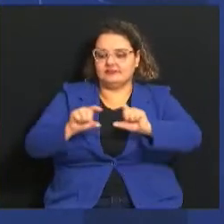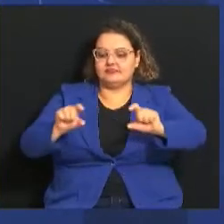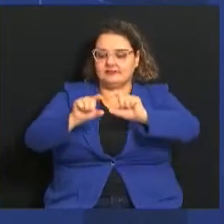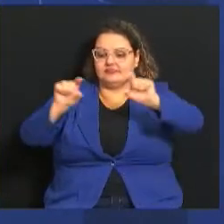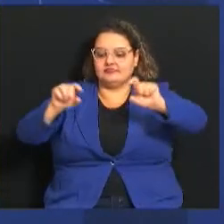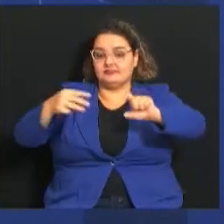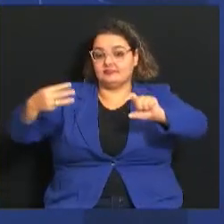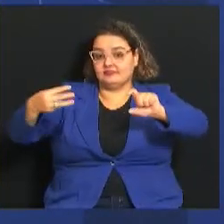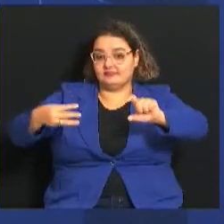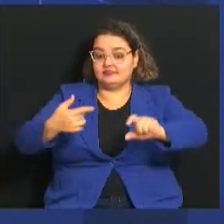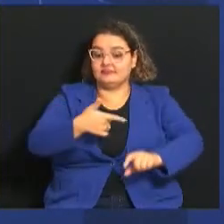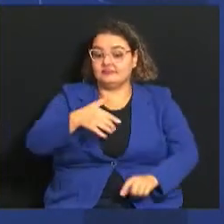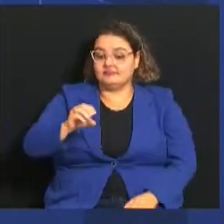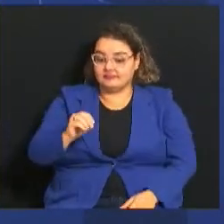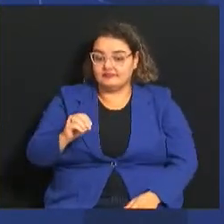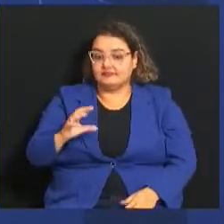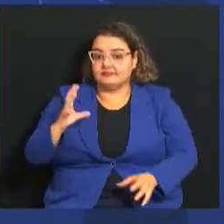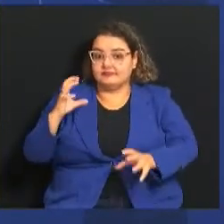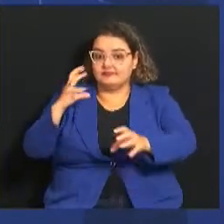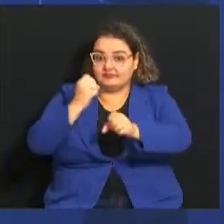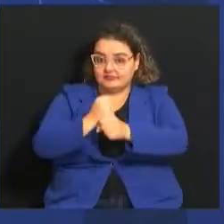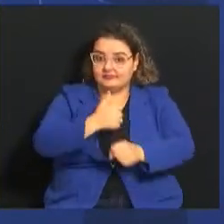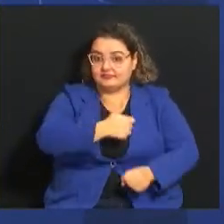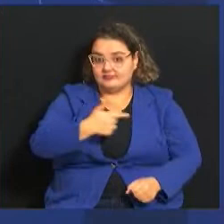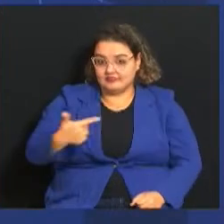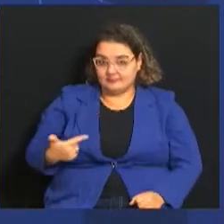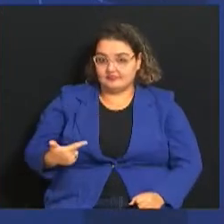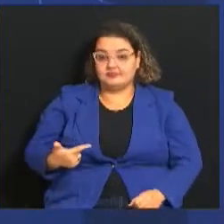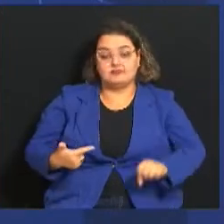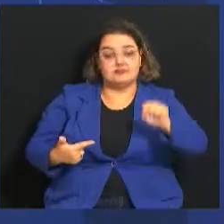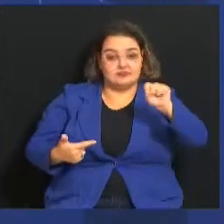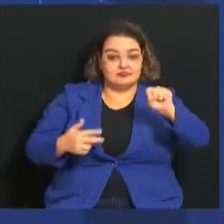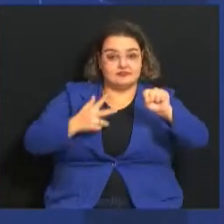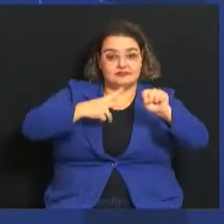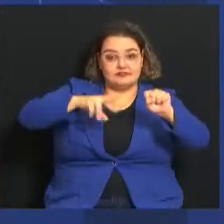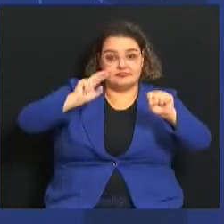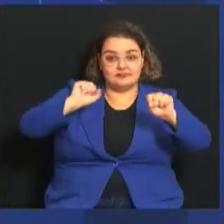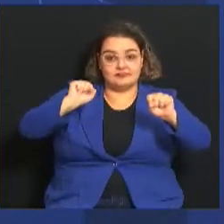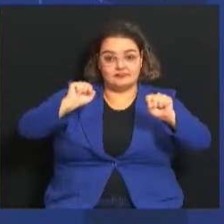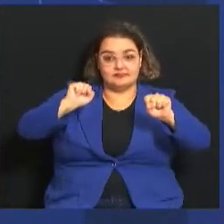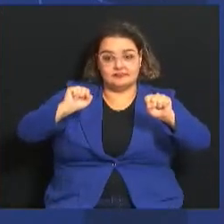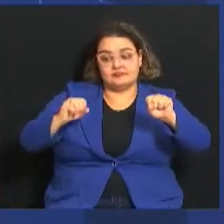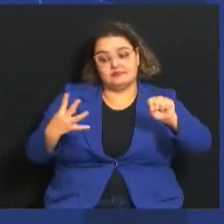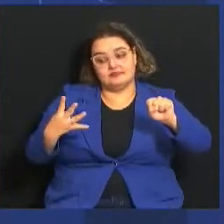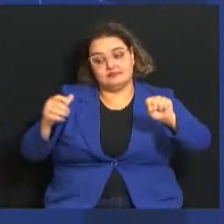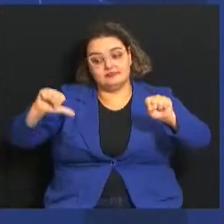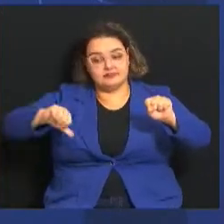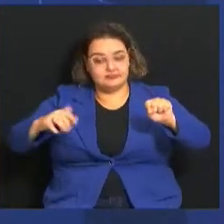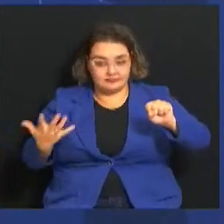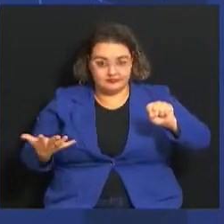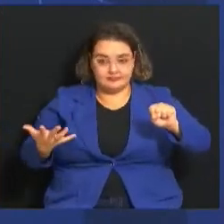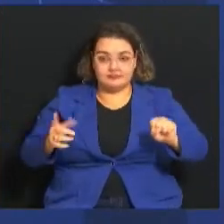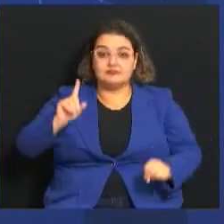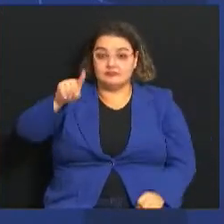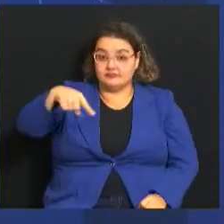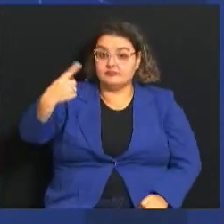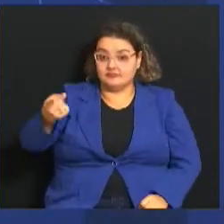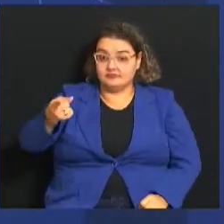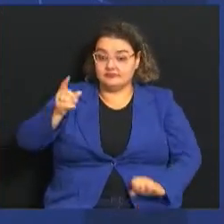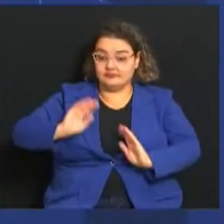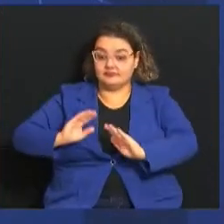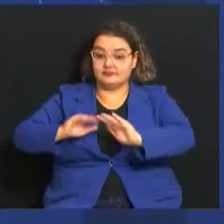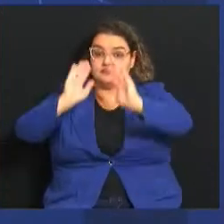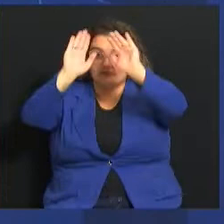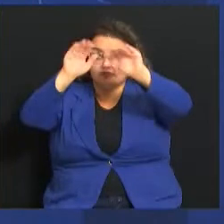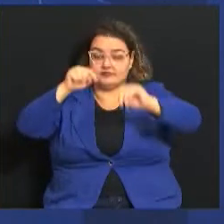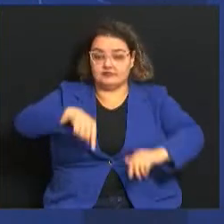20 pontos. Em 12 jogos, são 8 vitórias e 4 derrotas. Próximo jogo, já neste